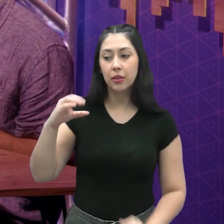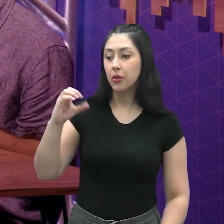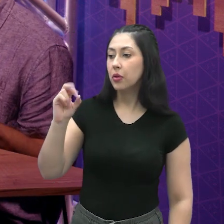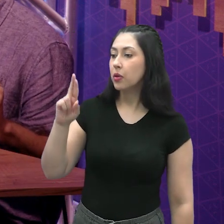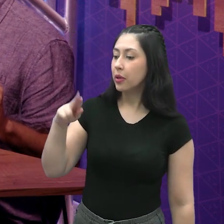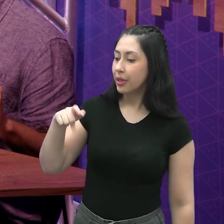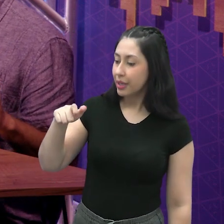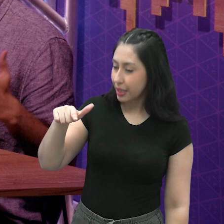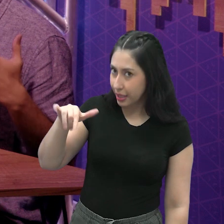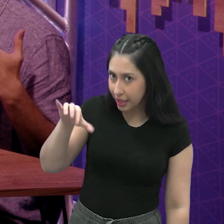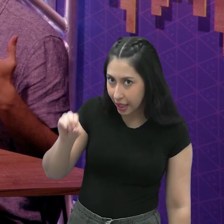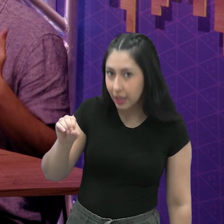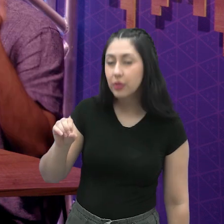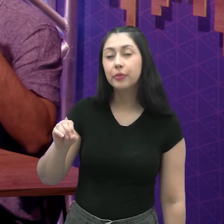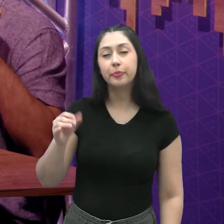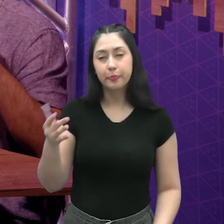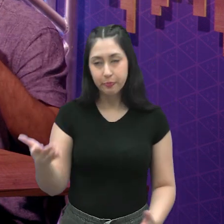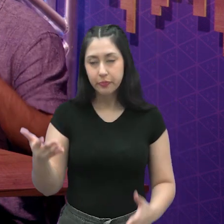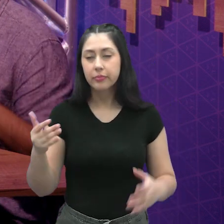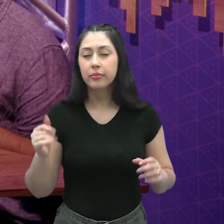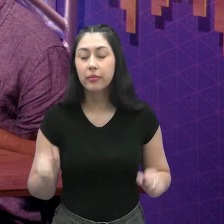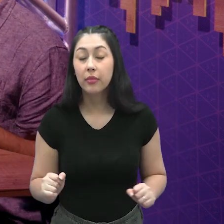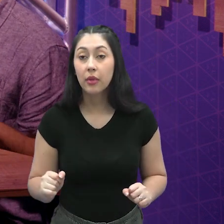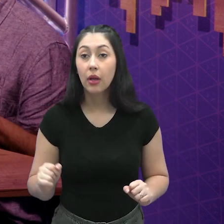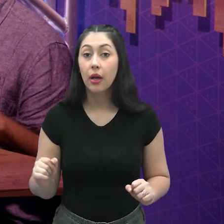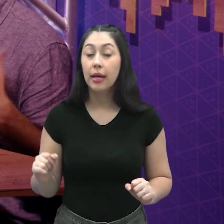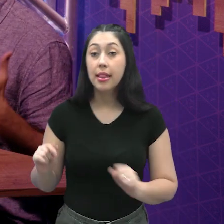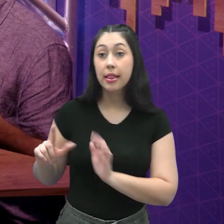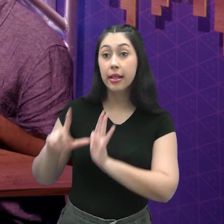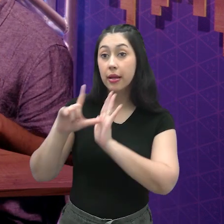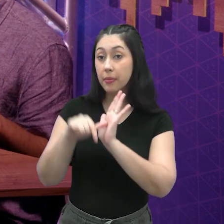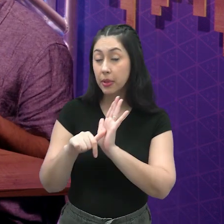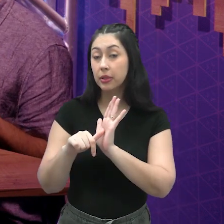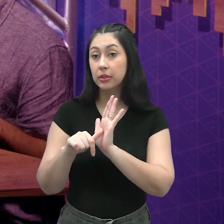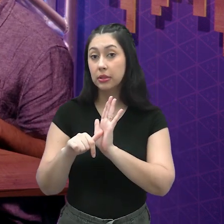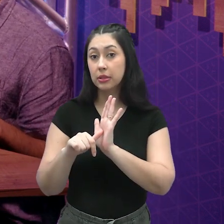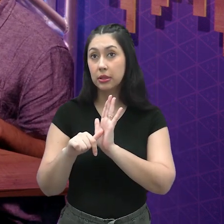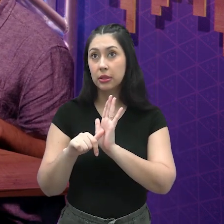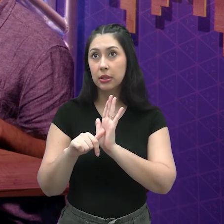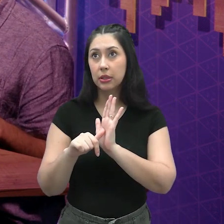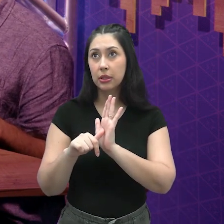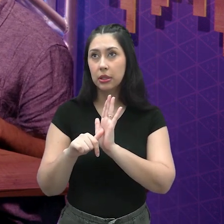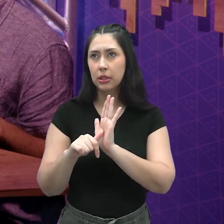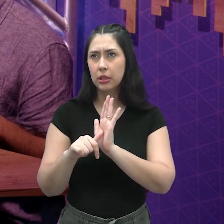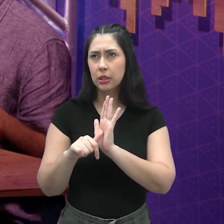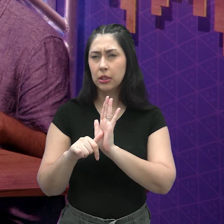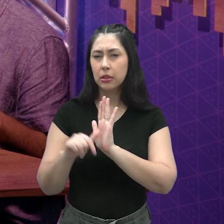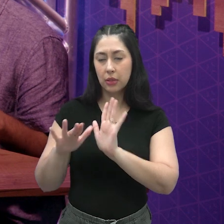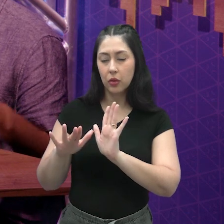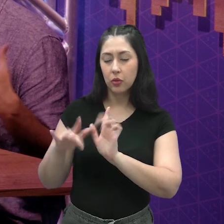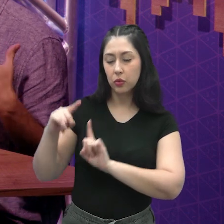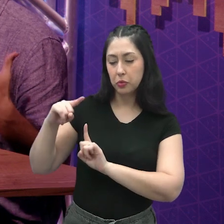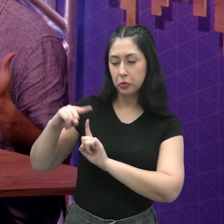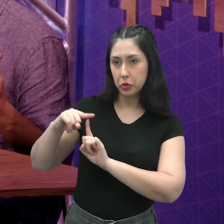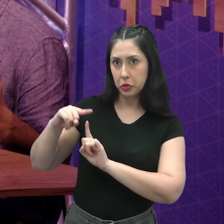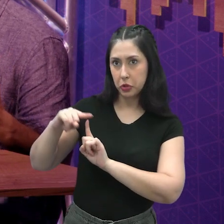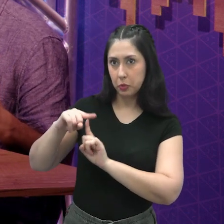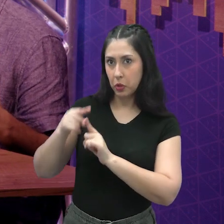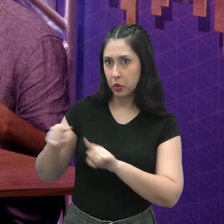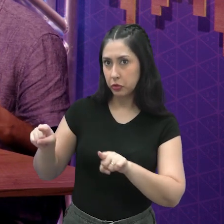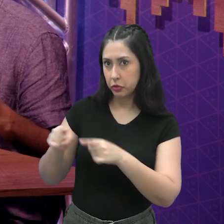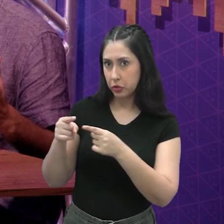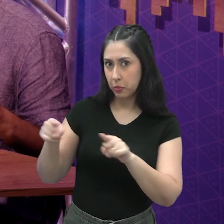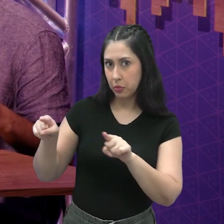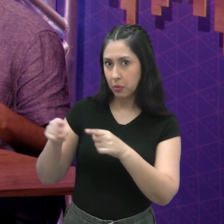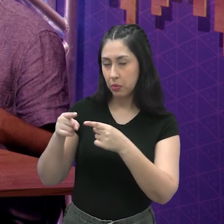Cornélio Pinto. Só Pires, que daí, Cornélio Pires. Cornélio Pires. Depois, só que esse gênero, esse estilo,